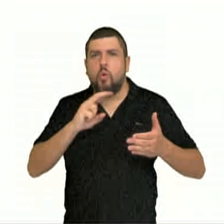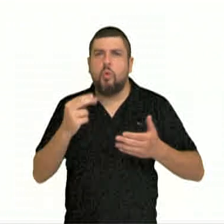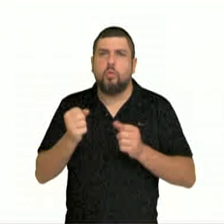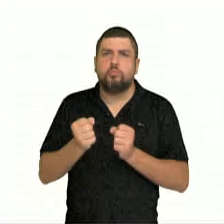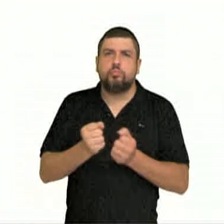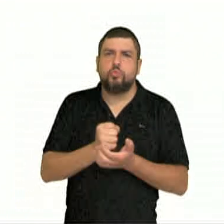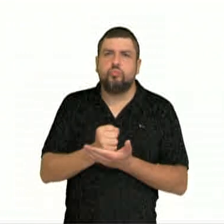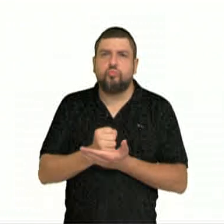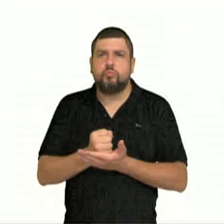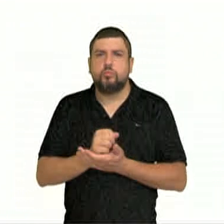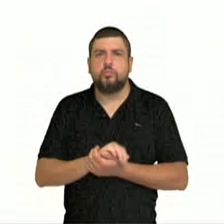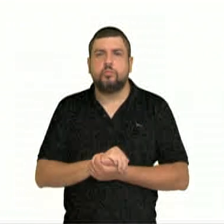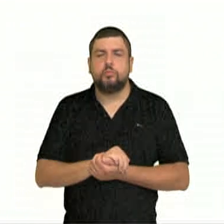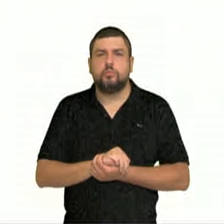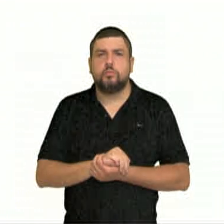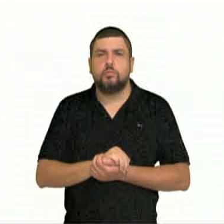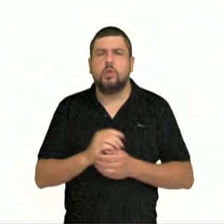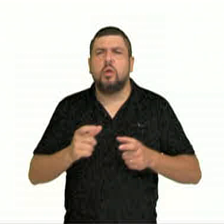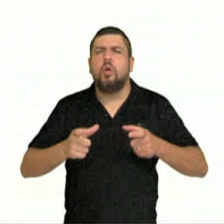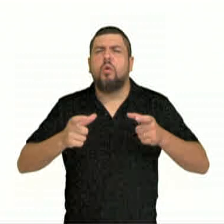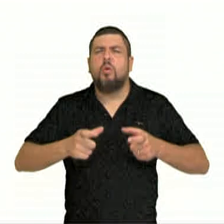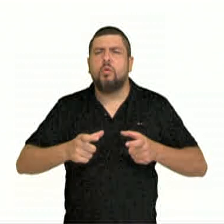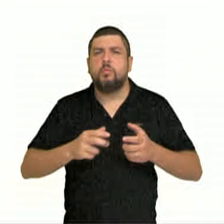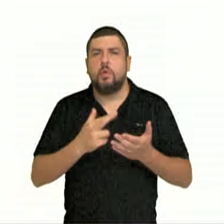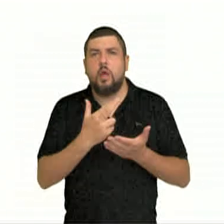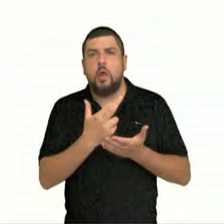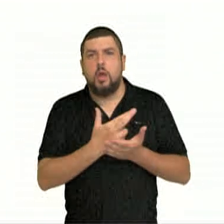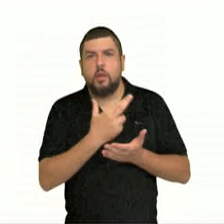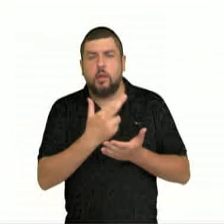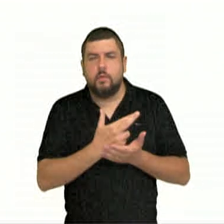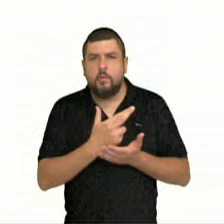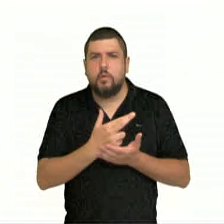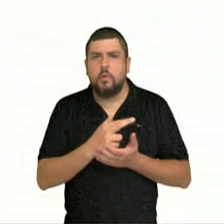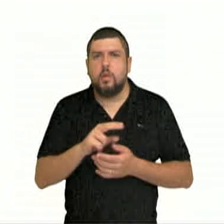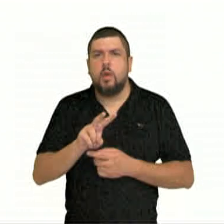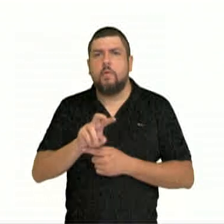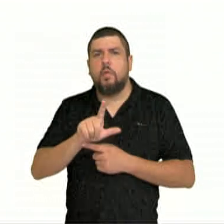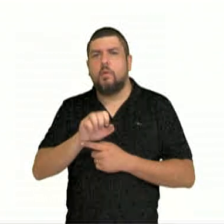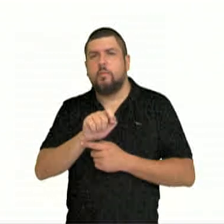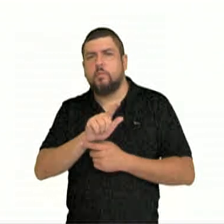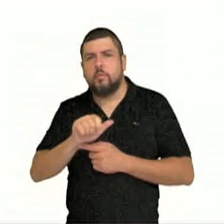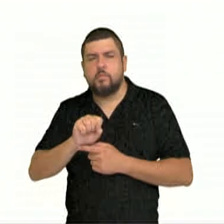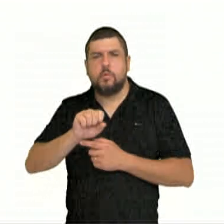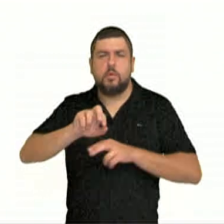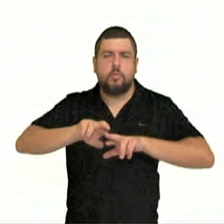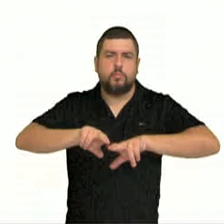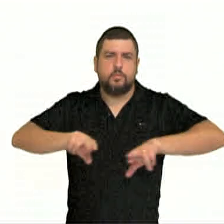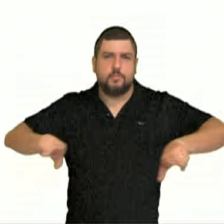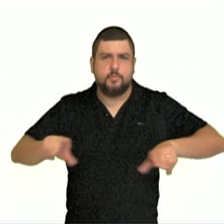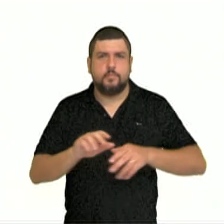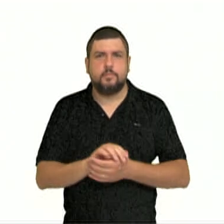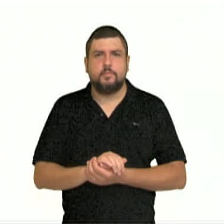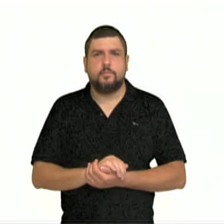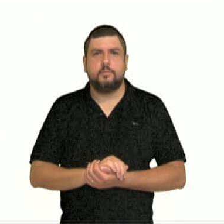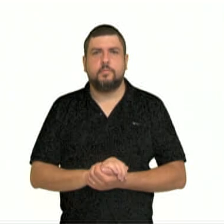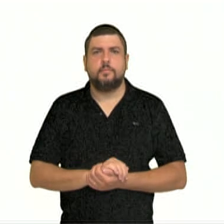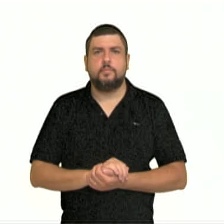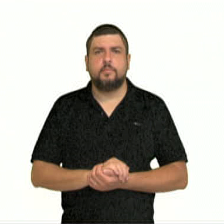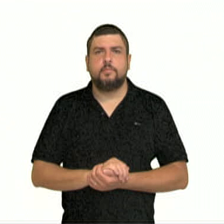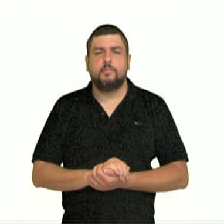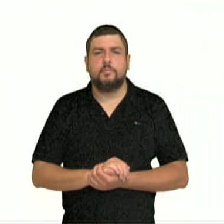Ela circula em revistas, jornais especializados, blogs, vlogs e podcasts. Ok?